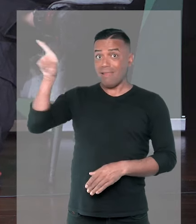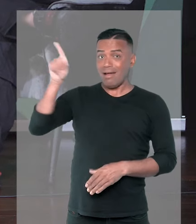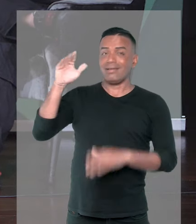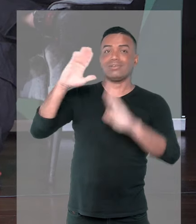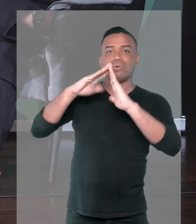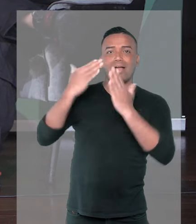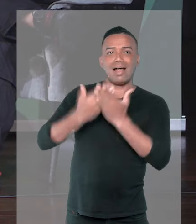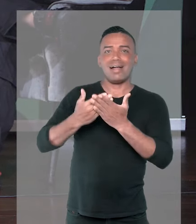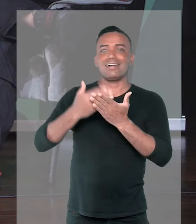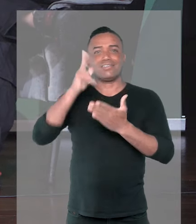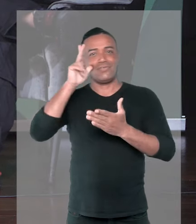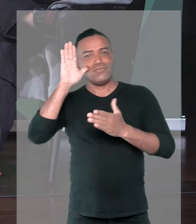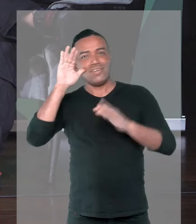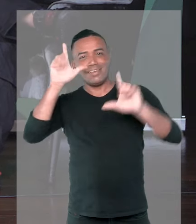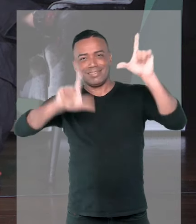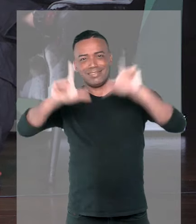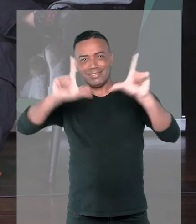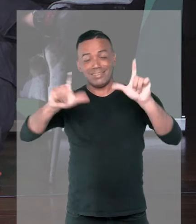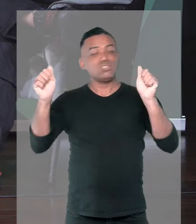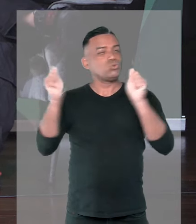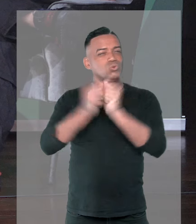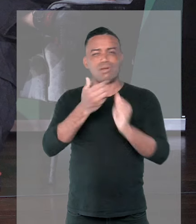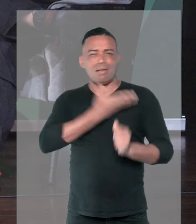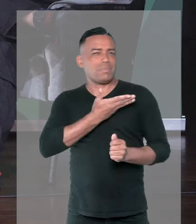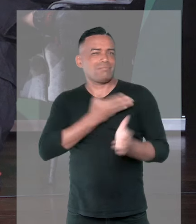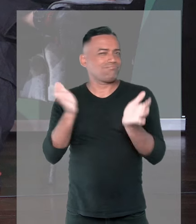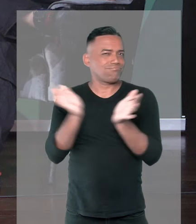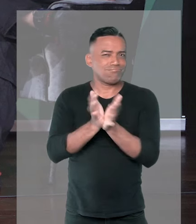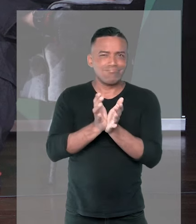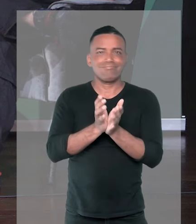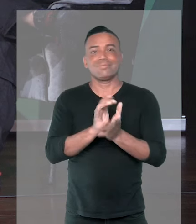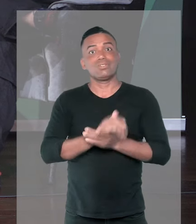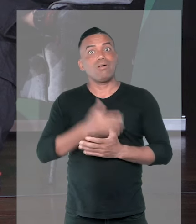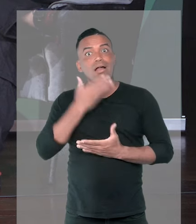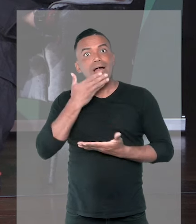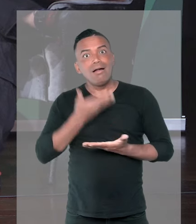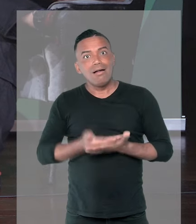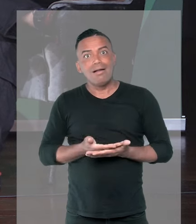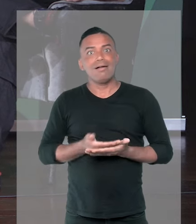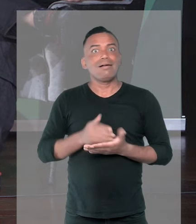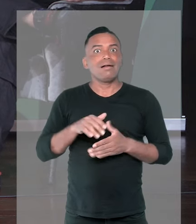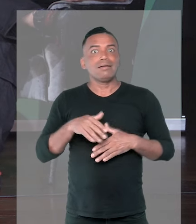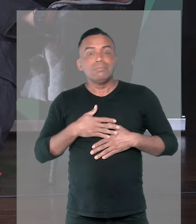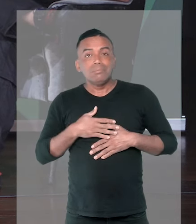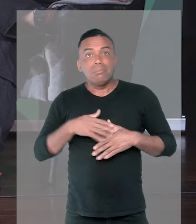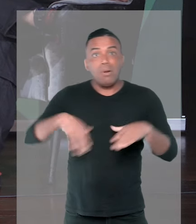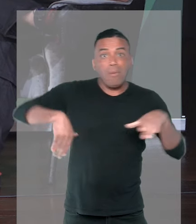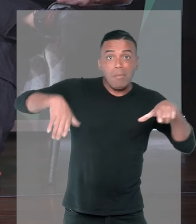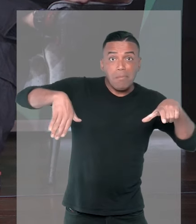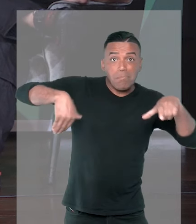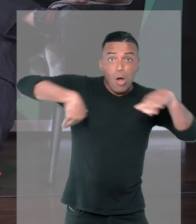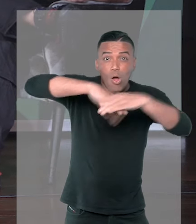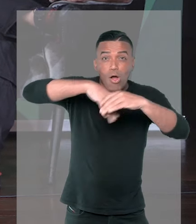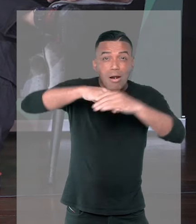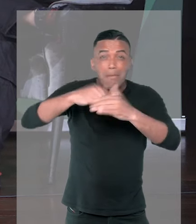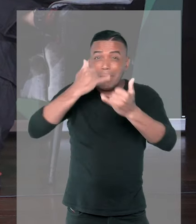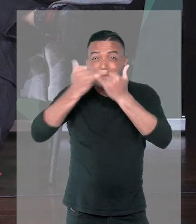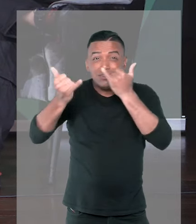você o cesso Adolfo Felipe Nunes completamente apopléticos com micromovimentos da Bola como se aquil fosse o